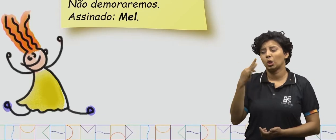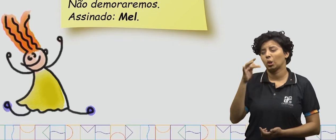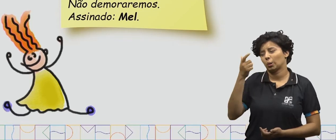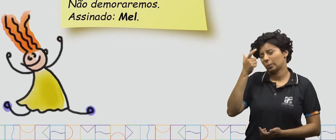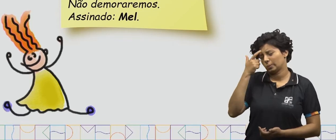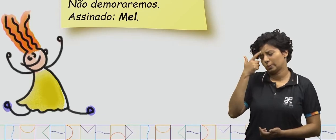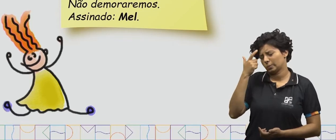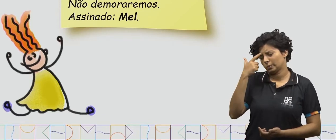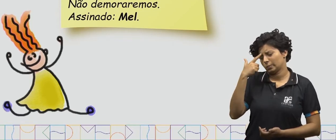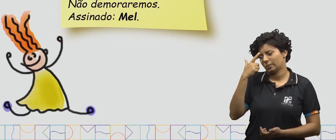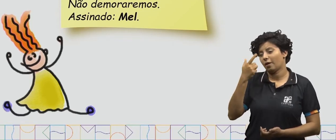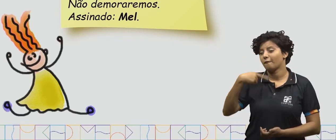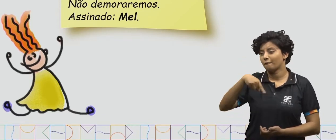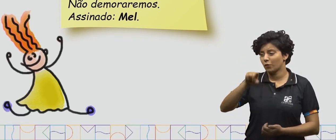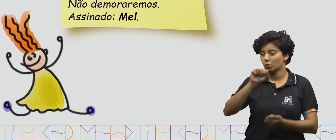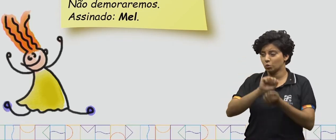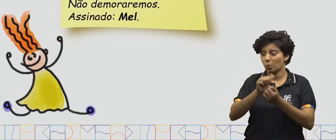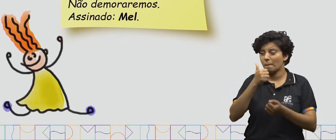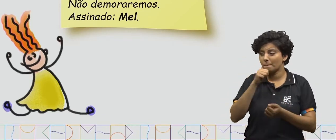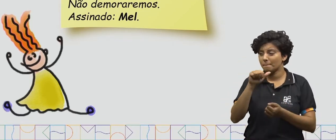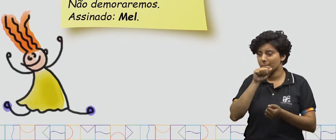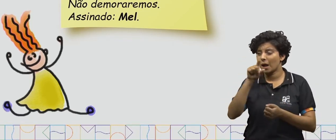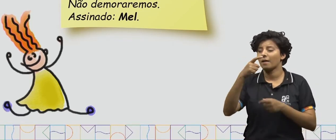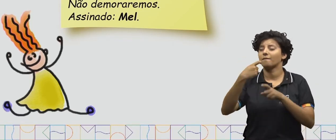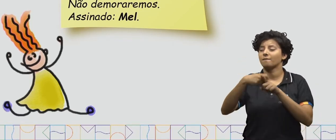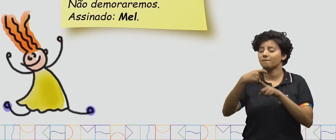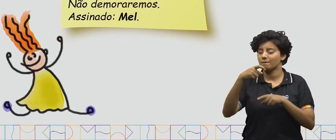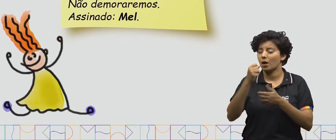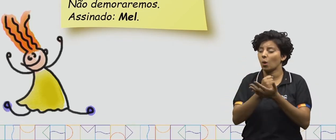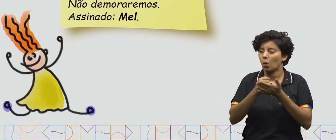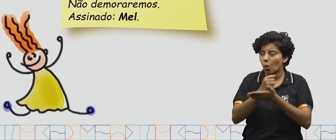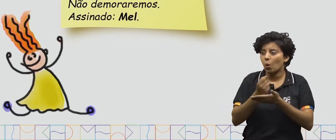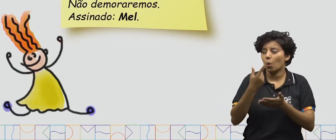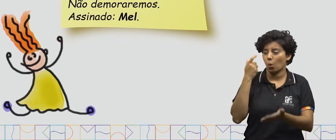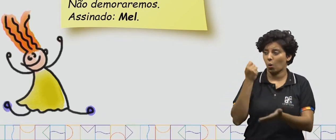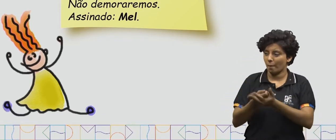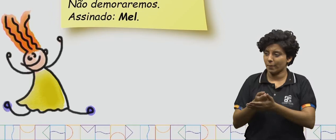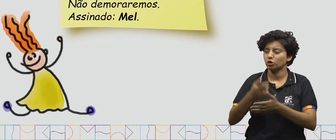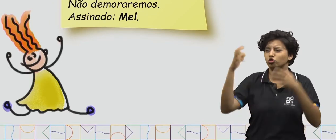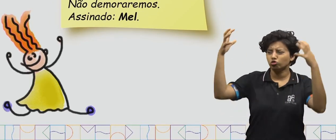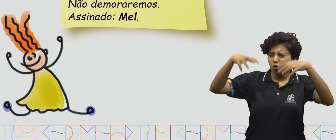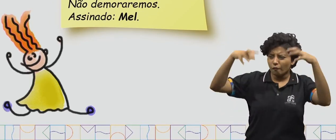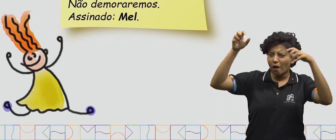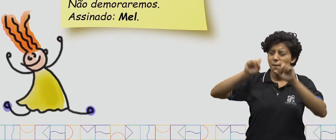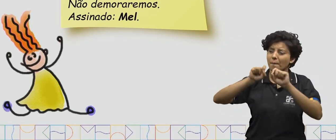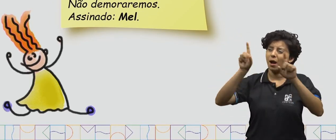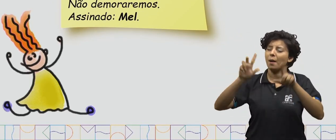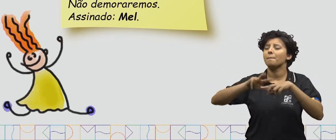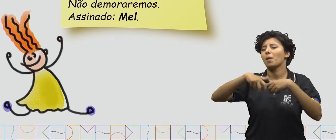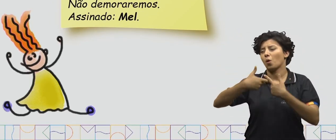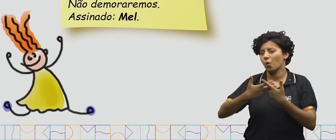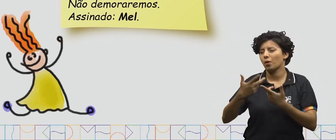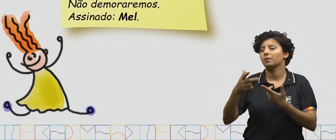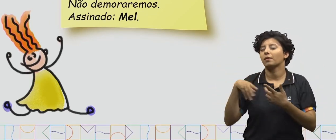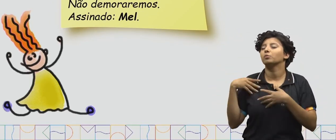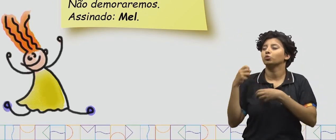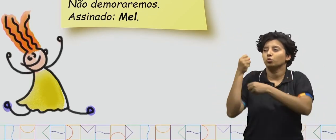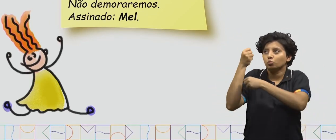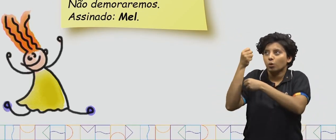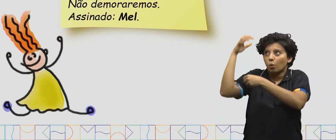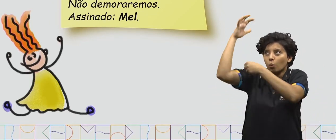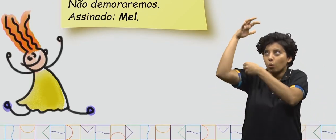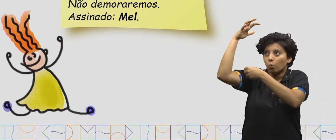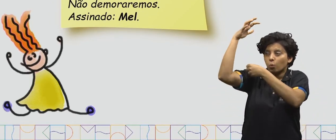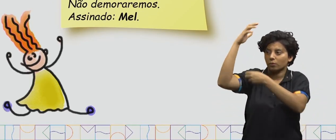dor de cabeça. Fui com a mamãe à farmácia comprar remédio. Choveu pela manhã e por isso levamos o